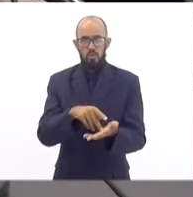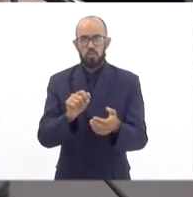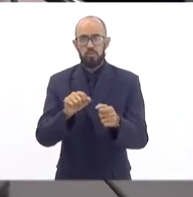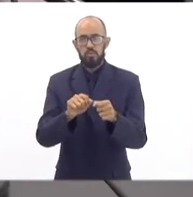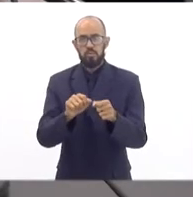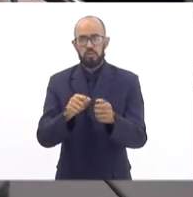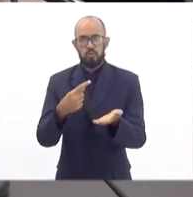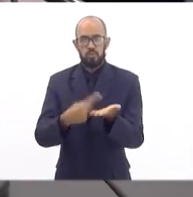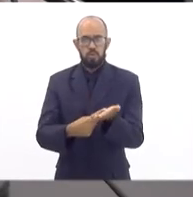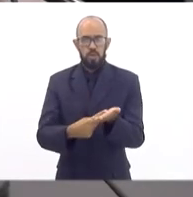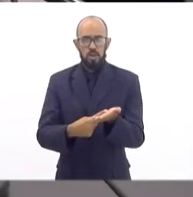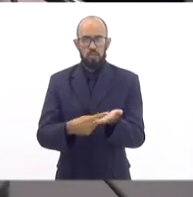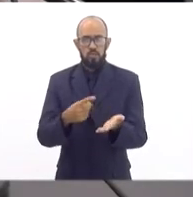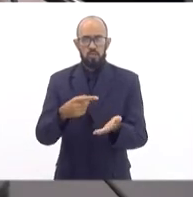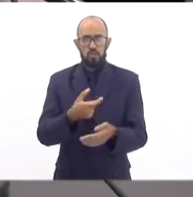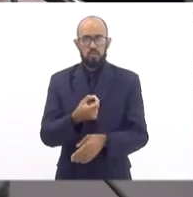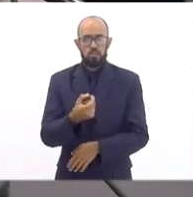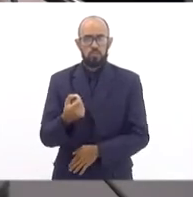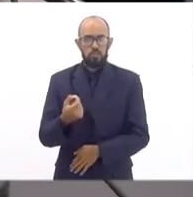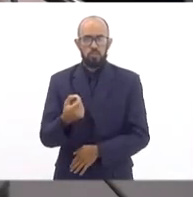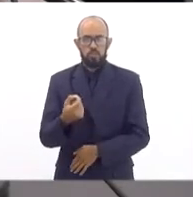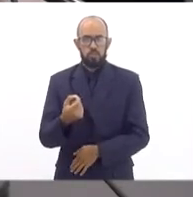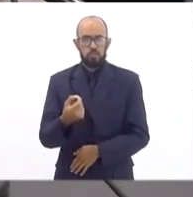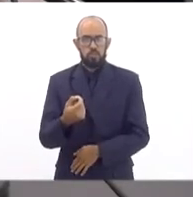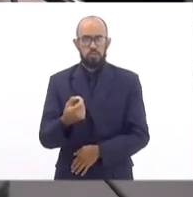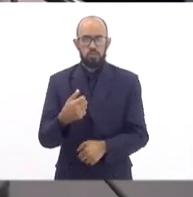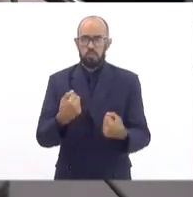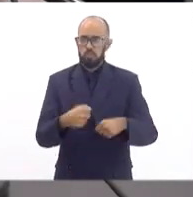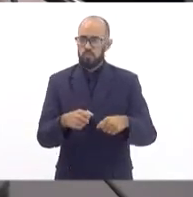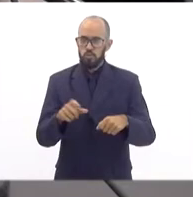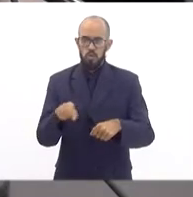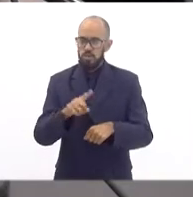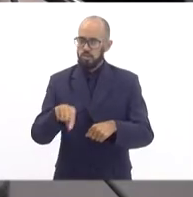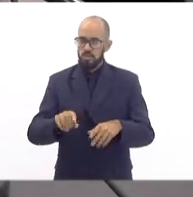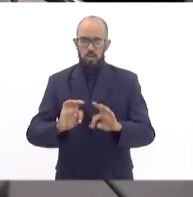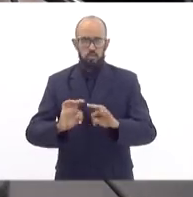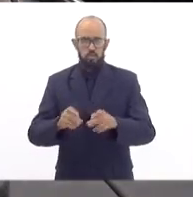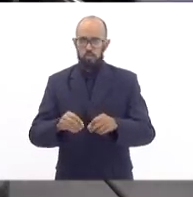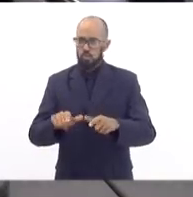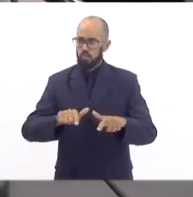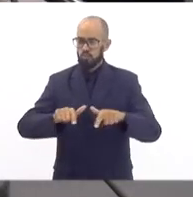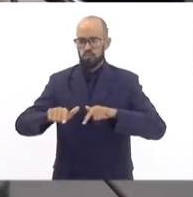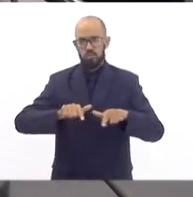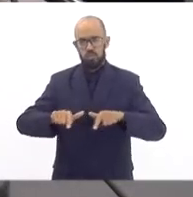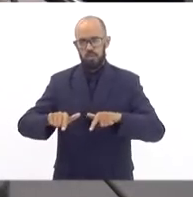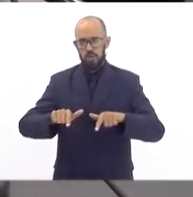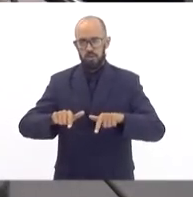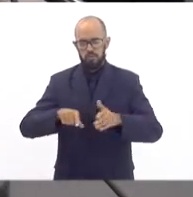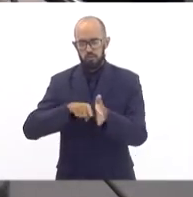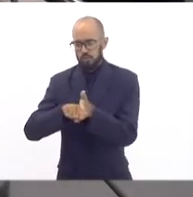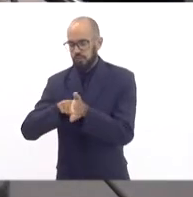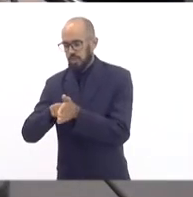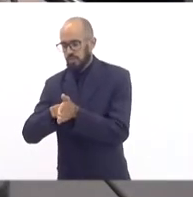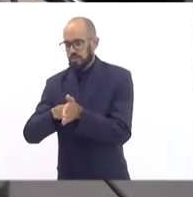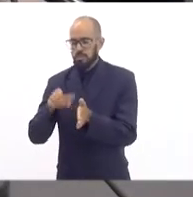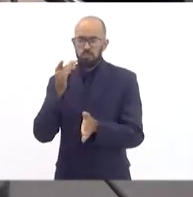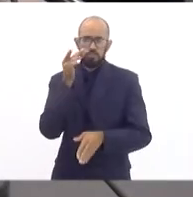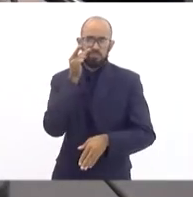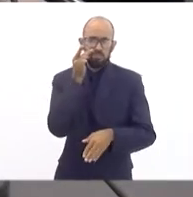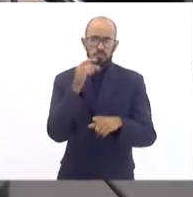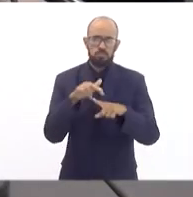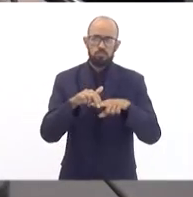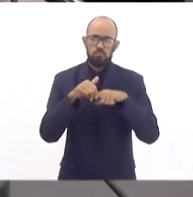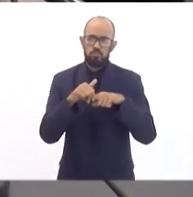contrato. Em 2020, por exemplo, a gente teve suspensão completa dos trabalhos de inspeção física por conta das